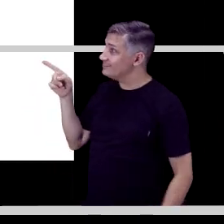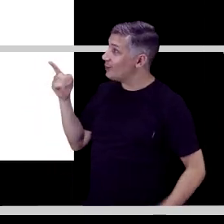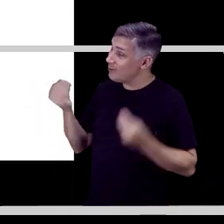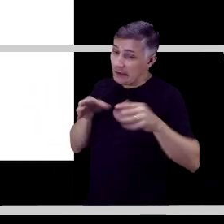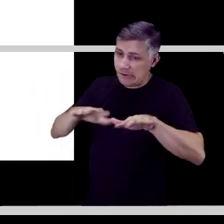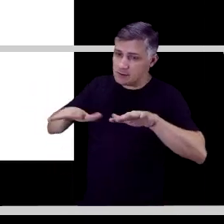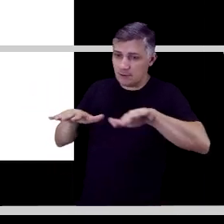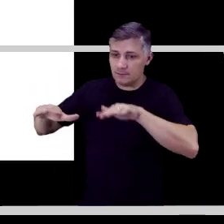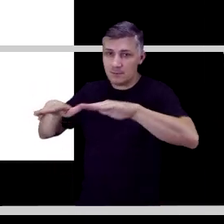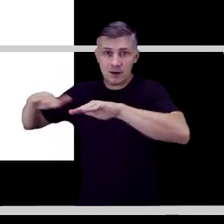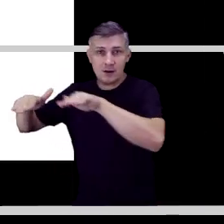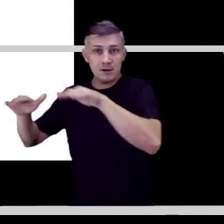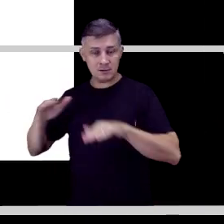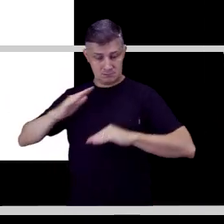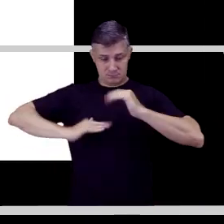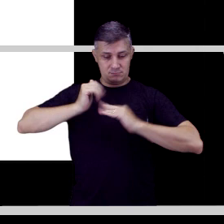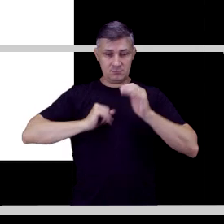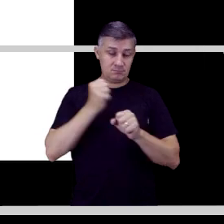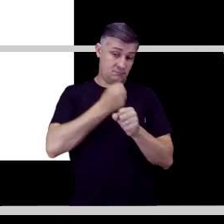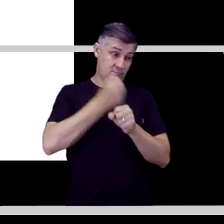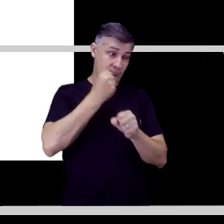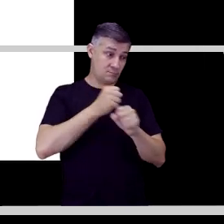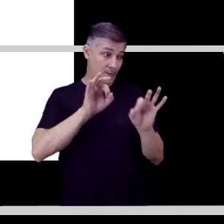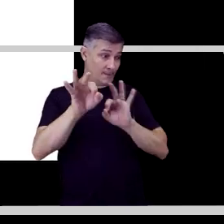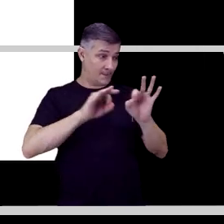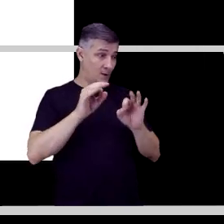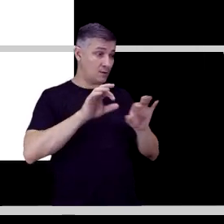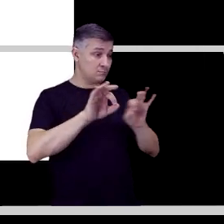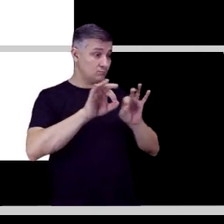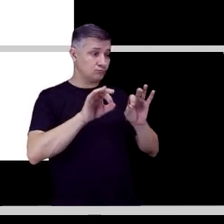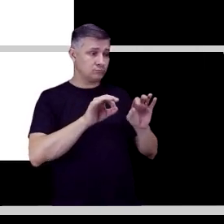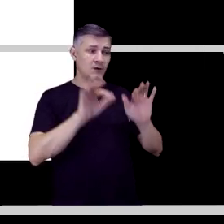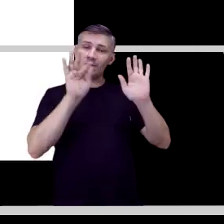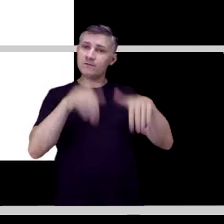bonito, porque revela que, né, enfim,